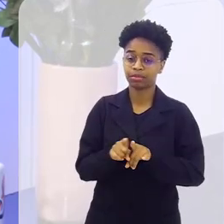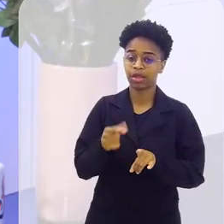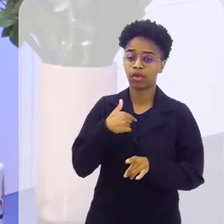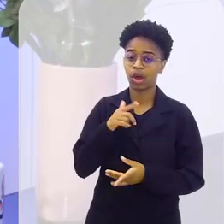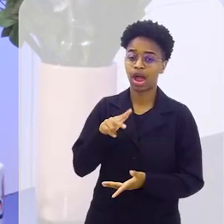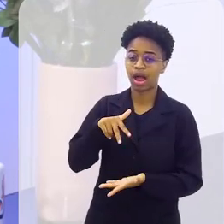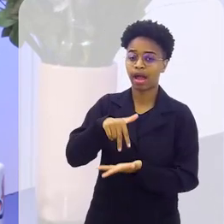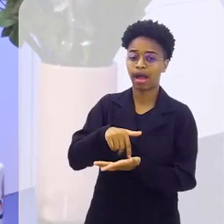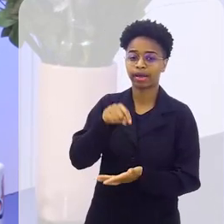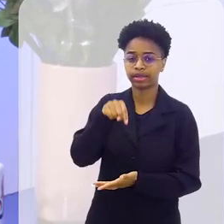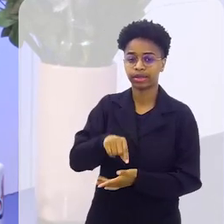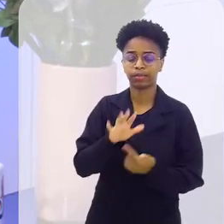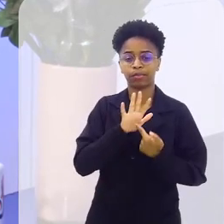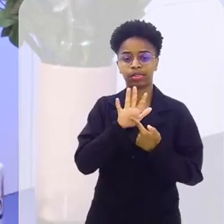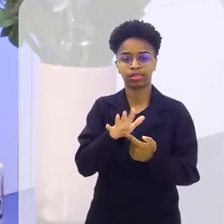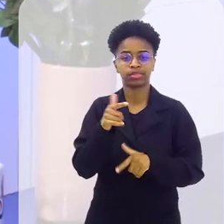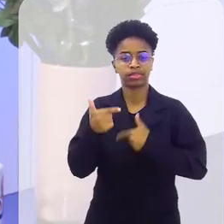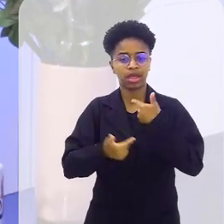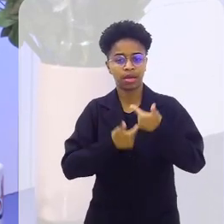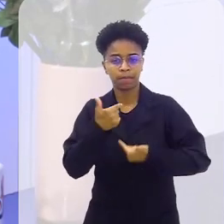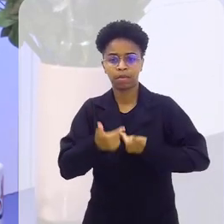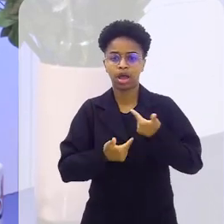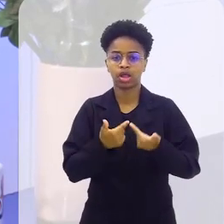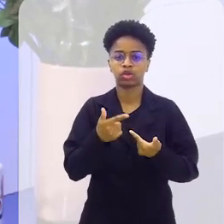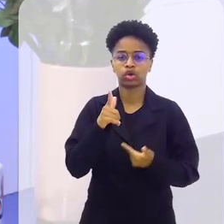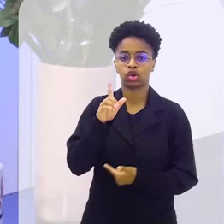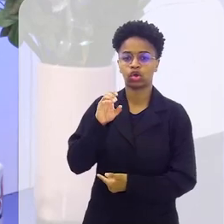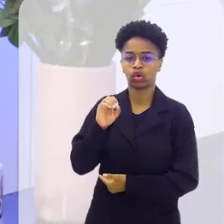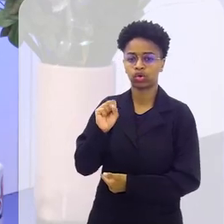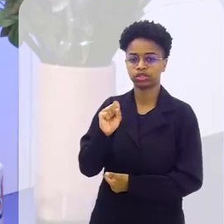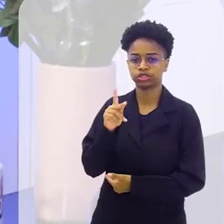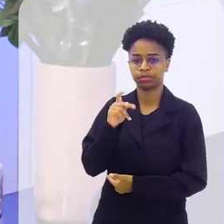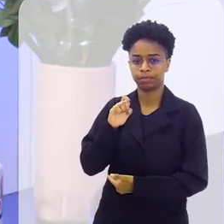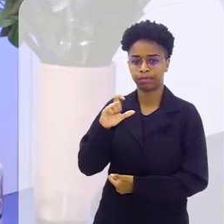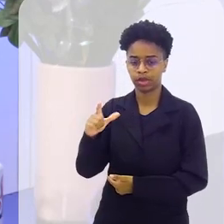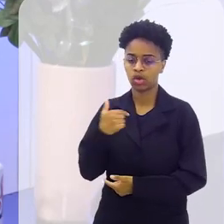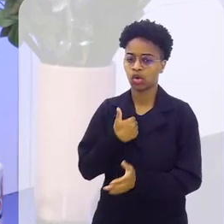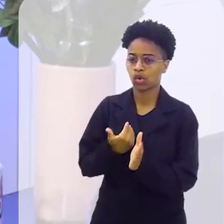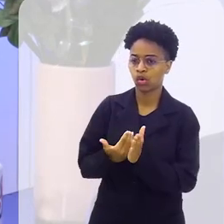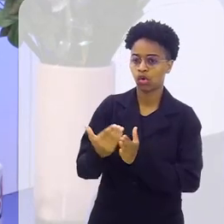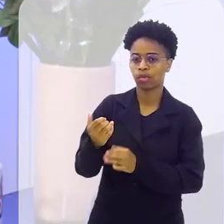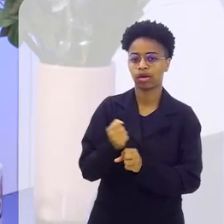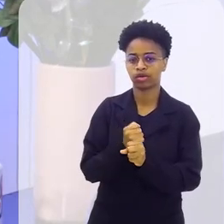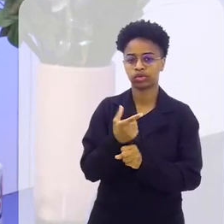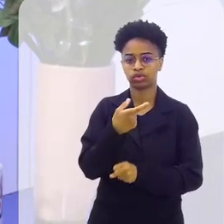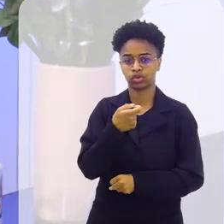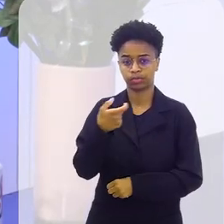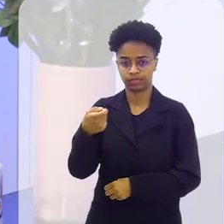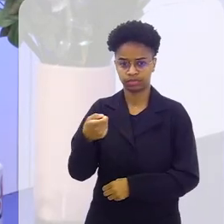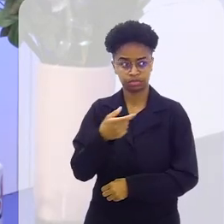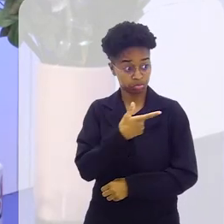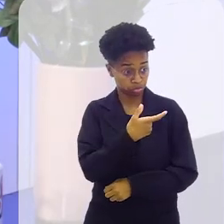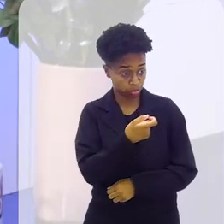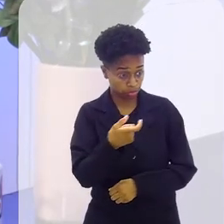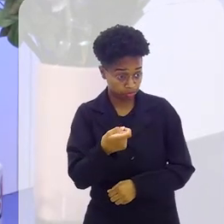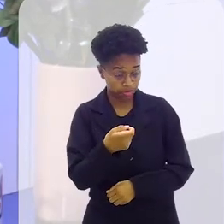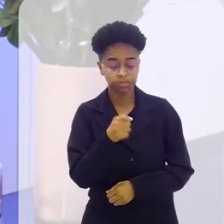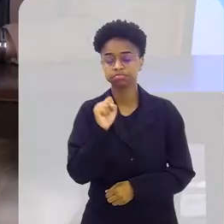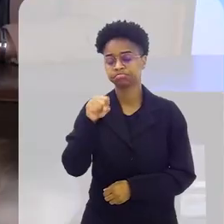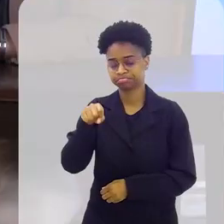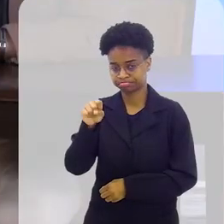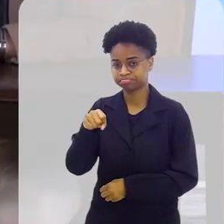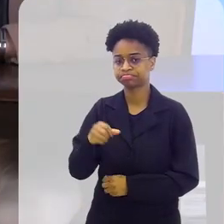aqui para apresentar um pouquinho do trabalho, um trabalho gospel que eu iniciei em 2020.